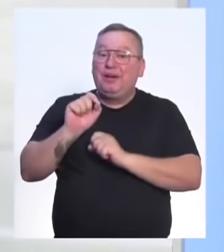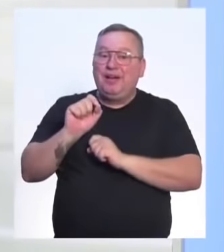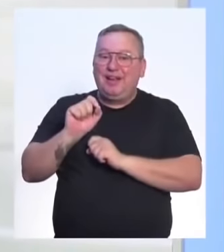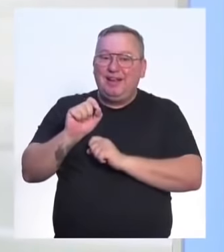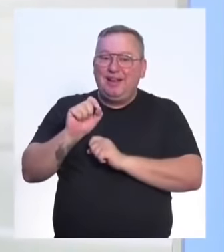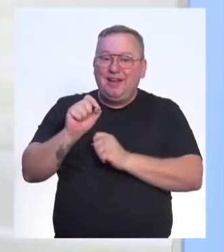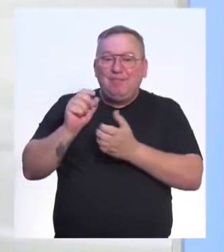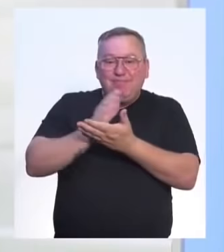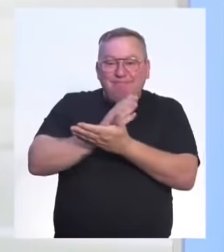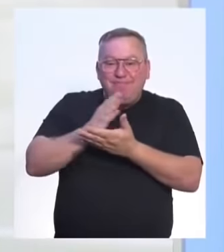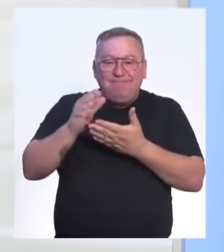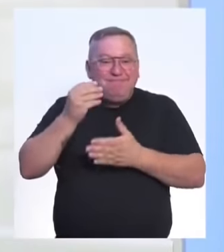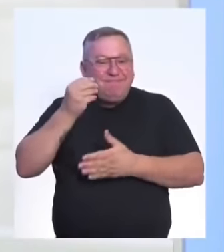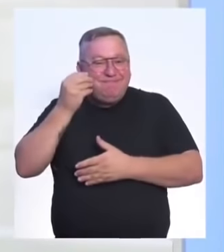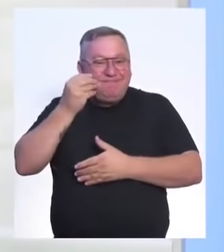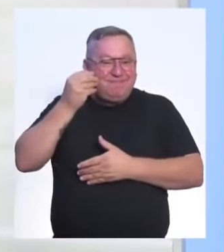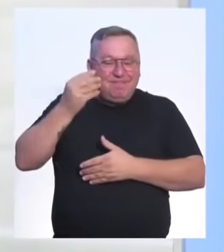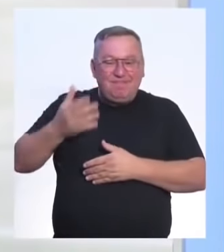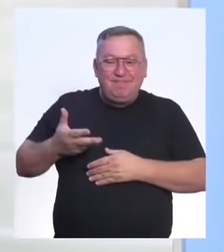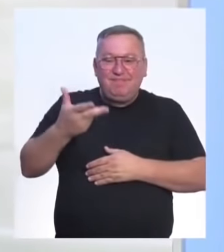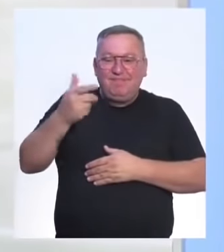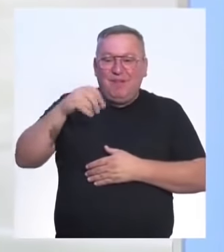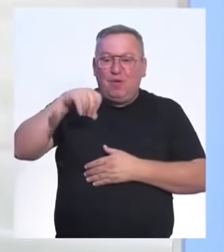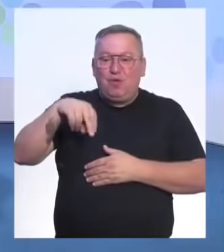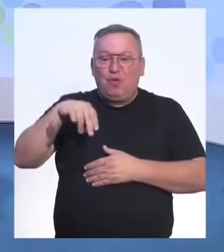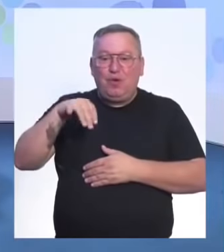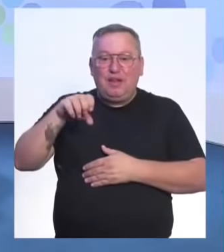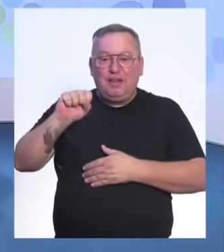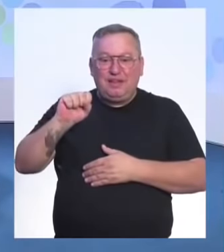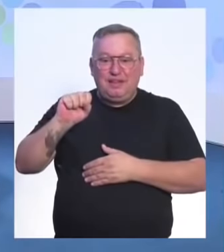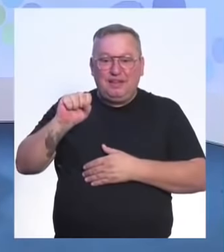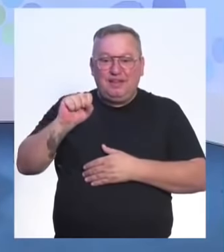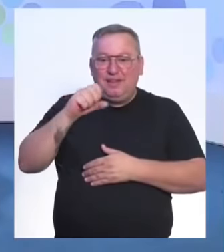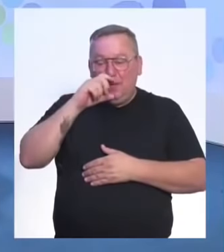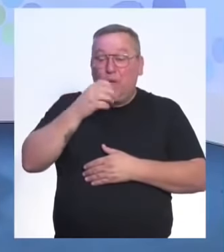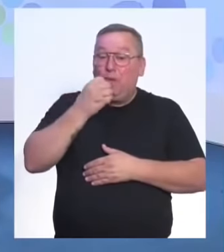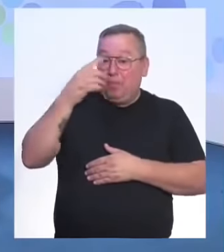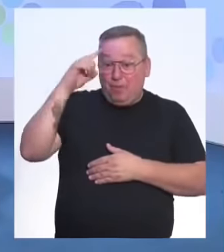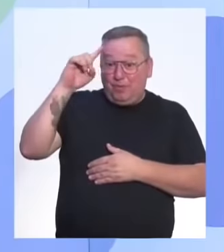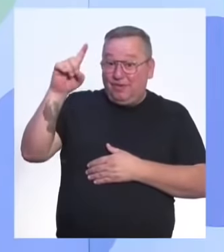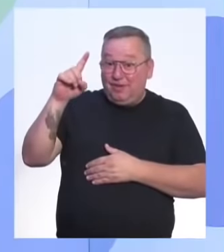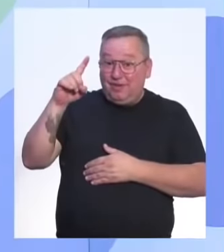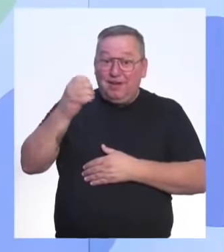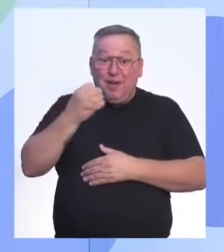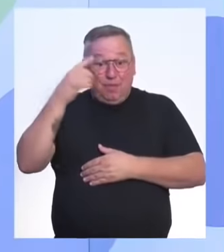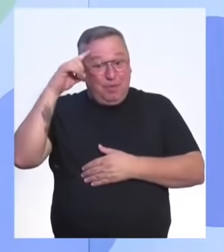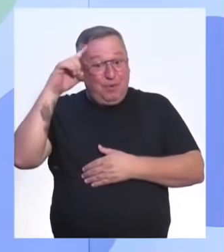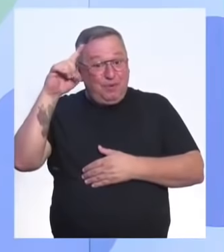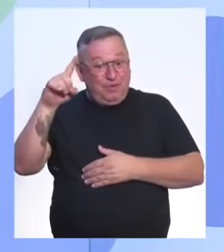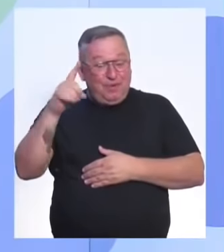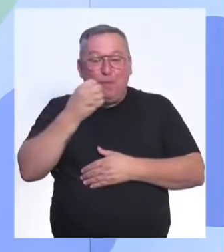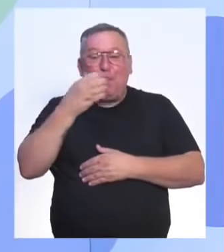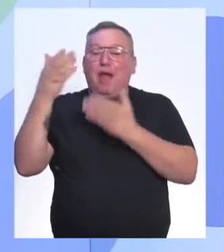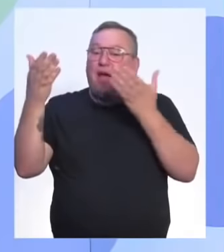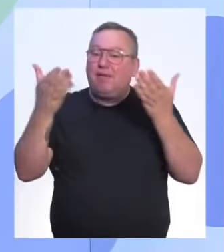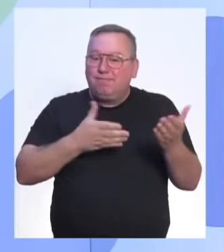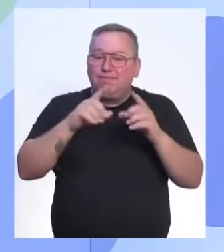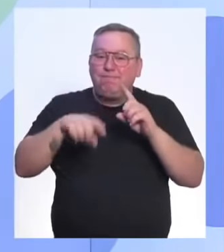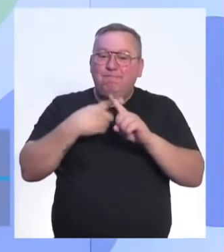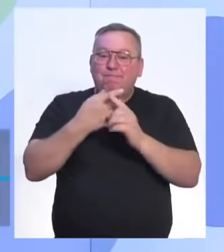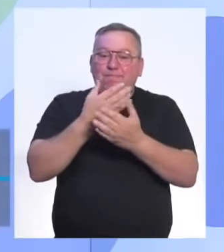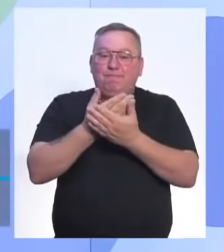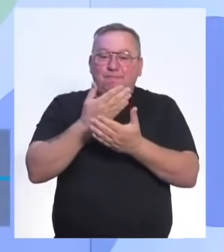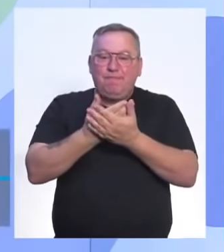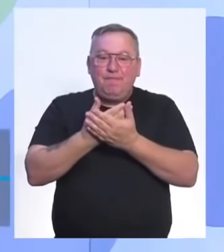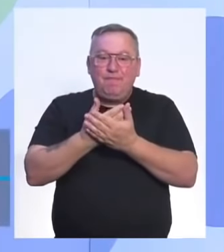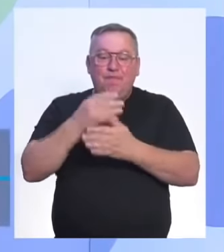dividirmos essa experiência maravilhosa, né, Jonas? Professor Jonas, bom dia, Jonas. Olá, bom dia. Sejam todos bem-vindos para mais uma aula